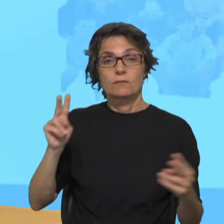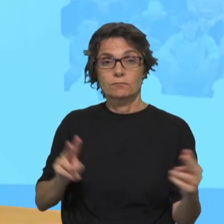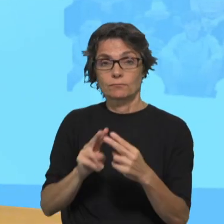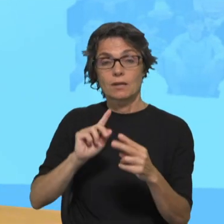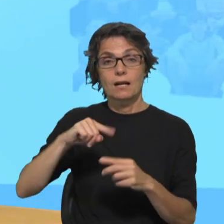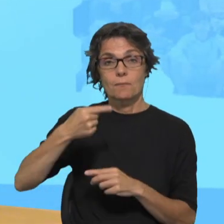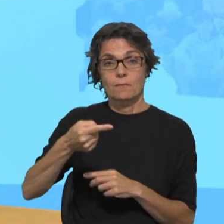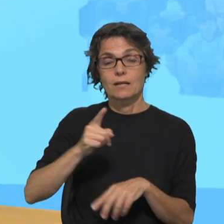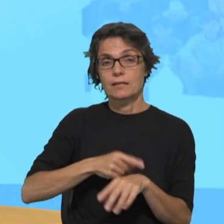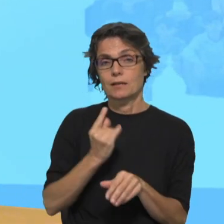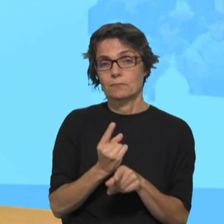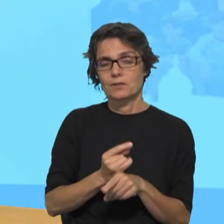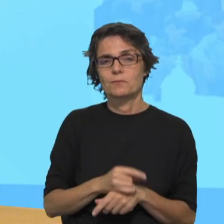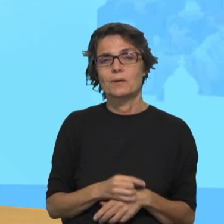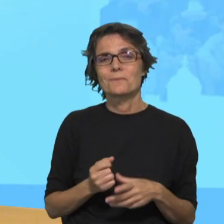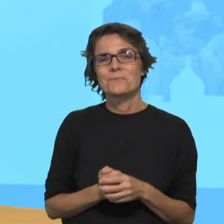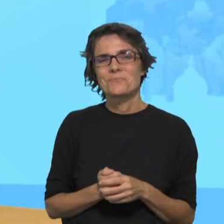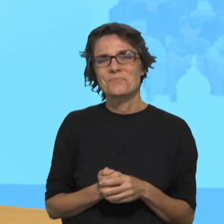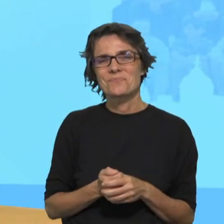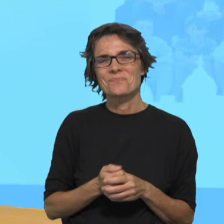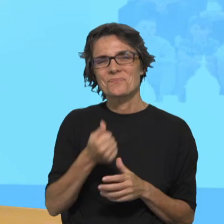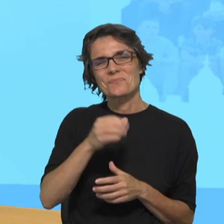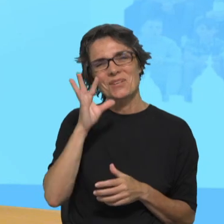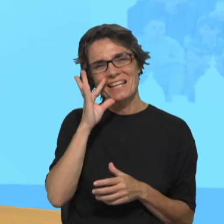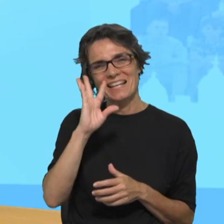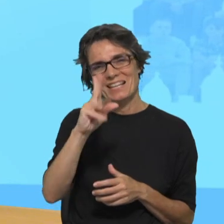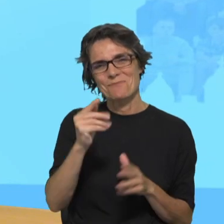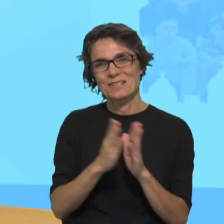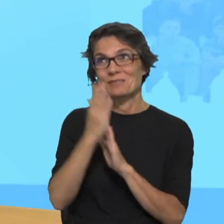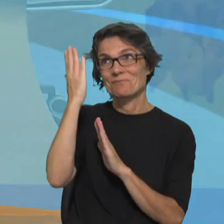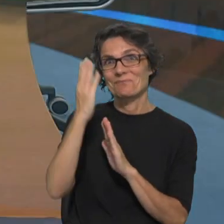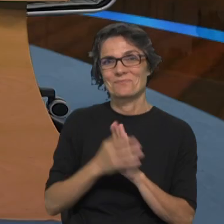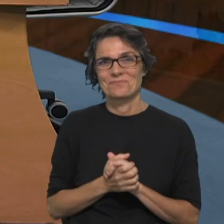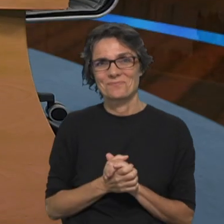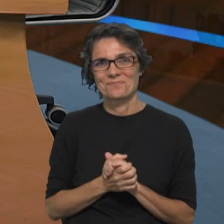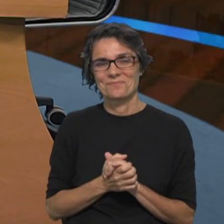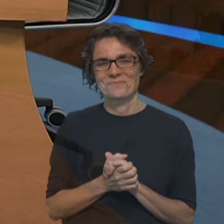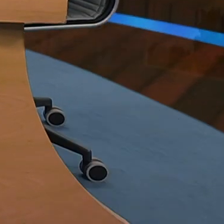amanhã à mesma hora. Tenham uma muito boa tarde e até amanhã, se Deus quiser.